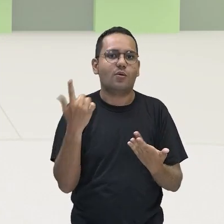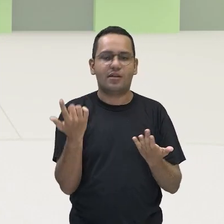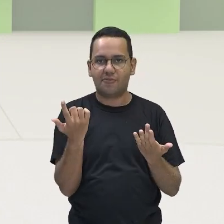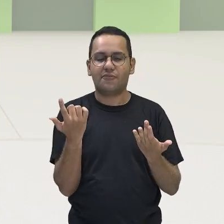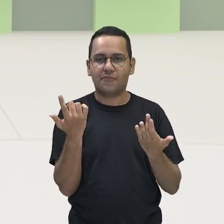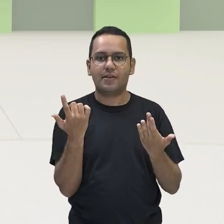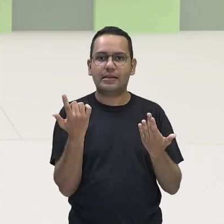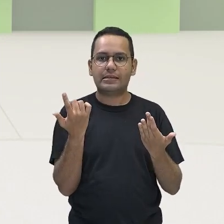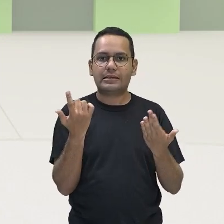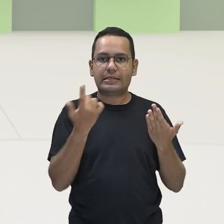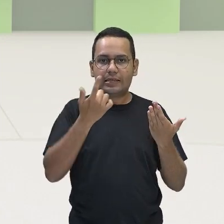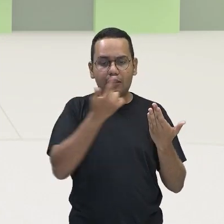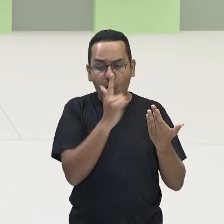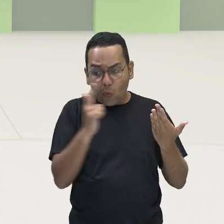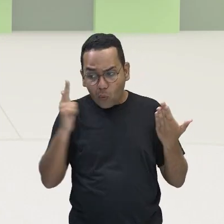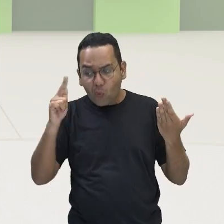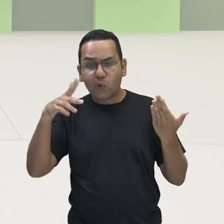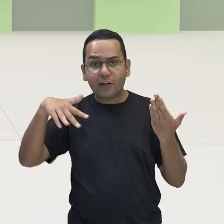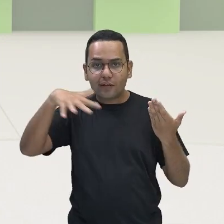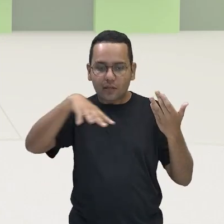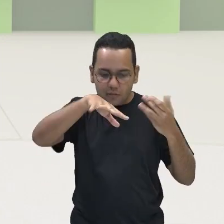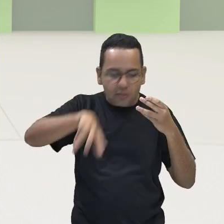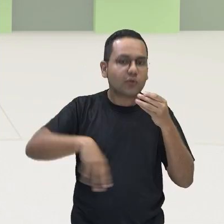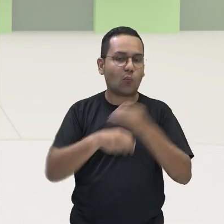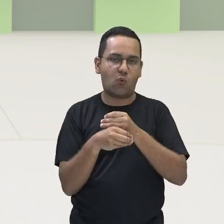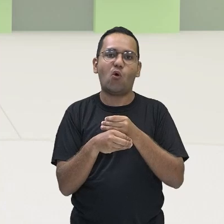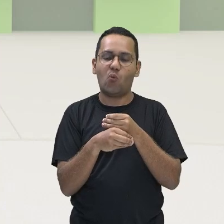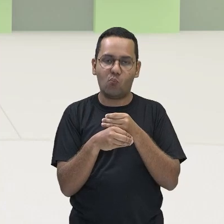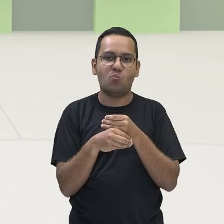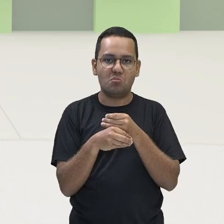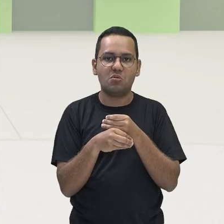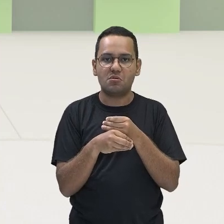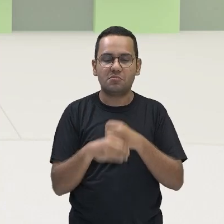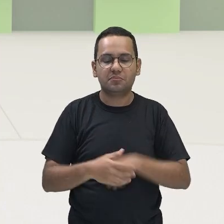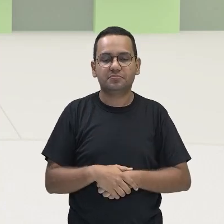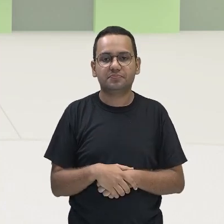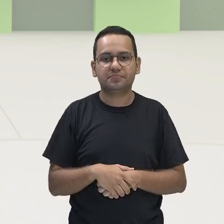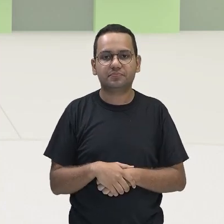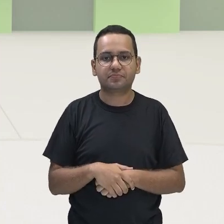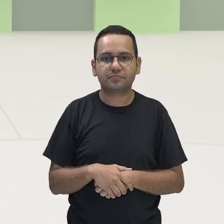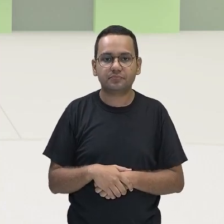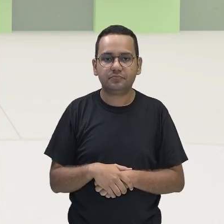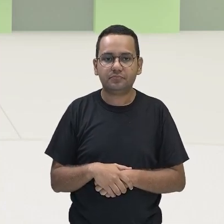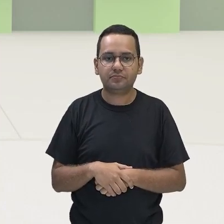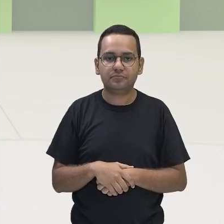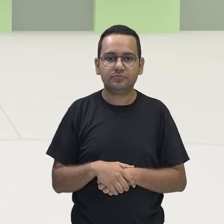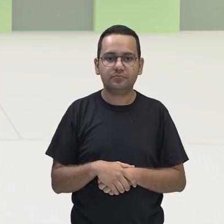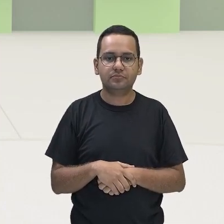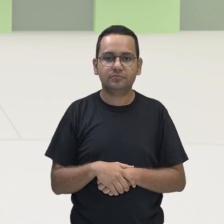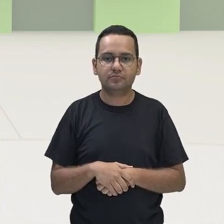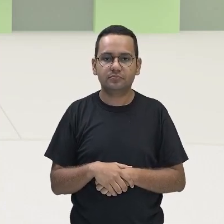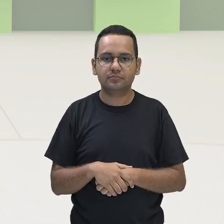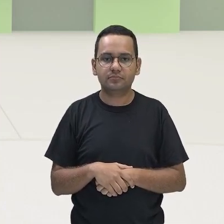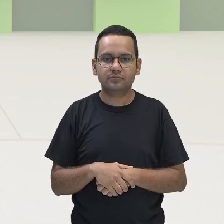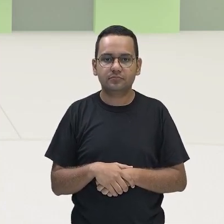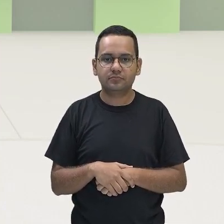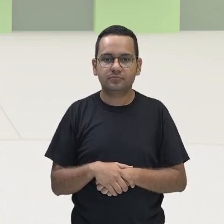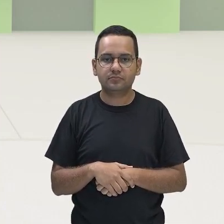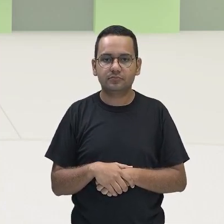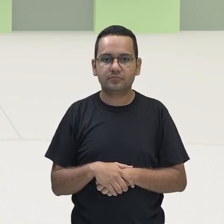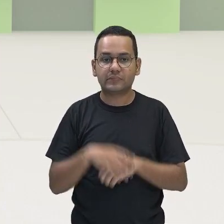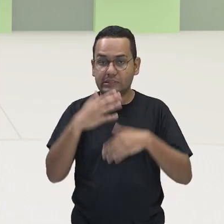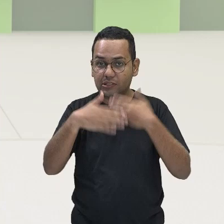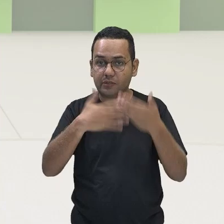e outras áreas de conhecimento que com certeza estão envolvidas aí nesse avançar